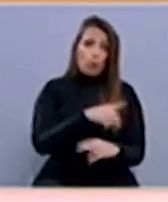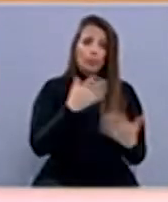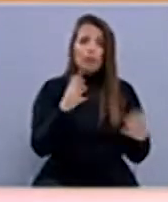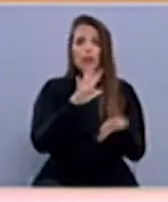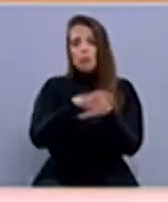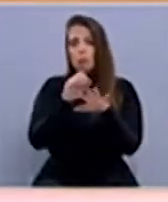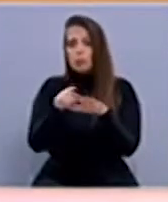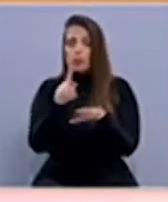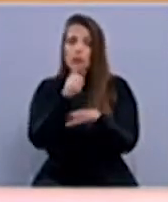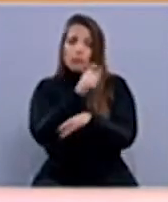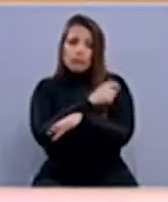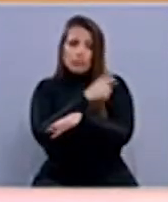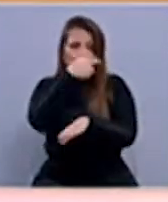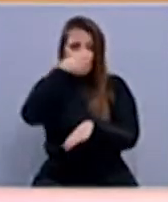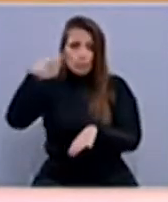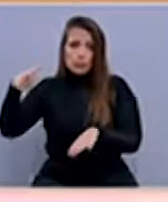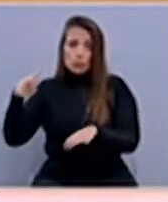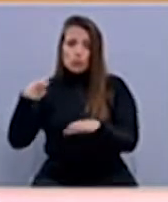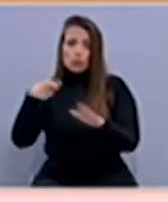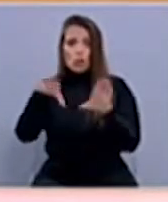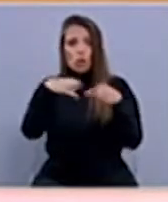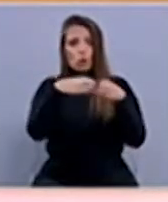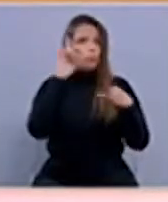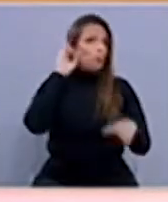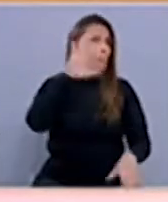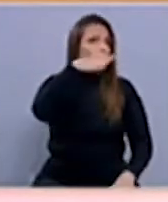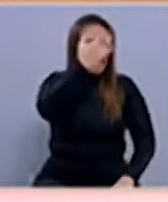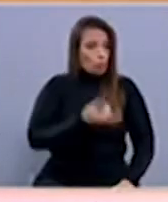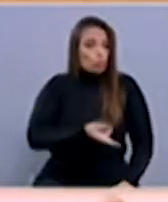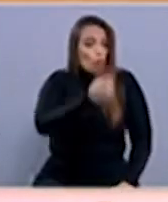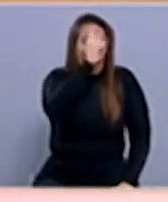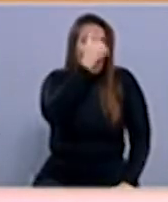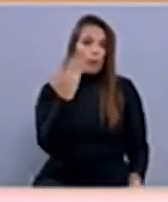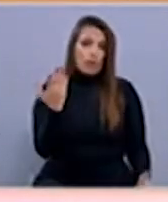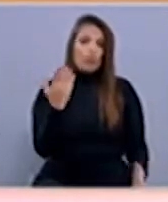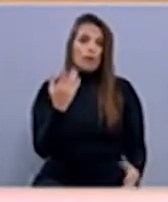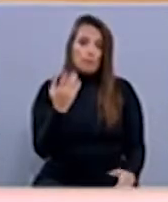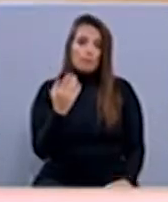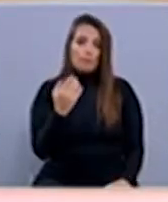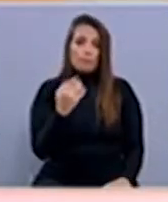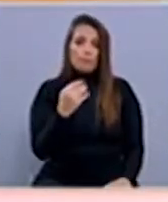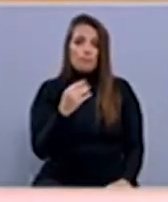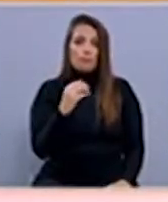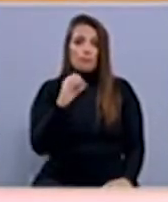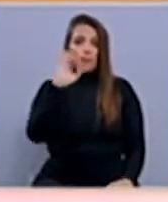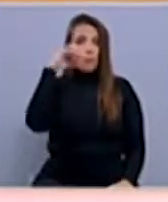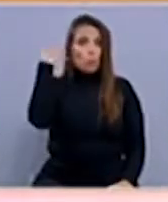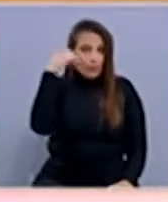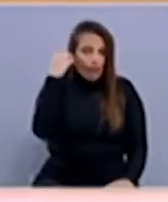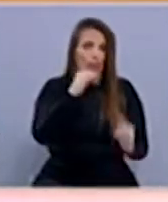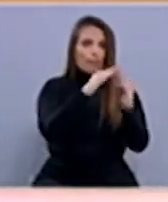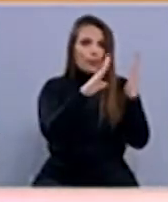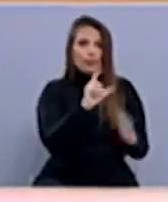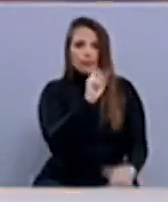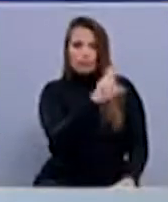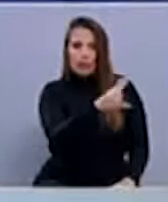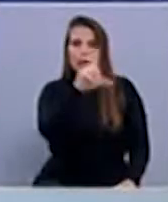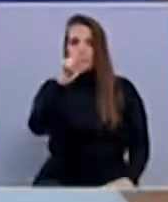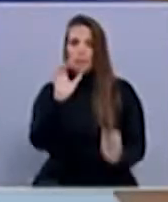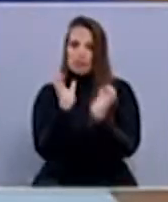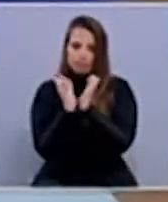causa estão as vacinações a pessoas que estão fora dos grupos prioritários no cinema em Lages e também na Segurança Social